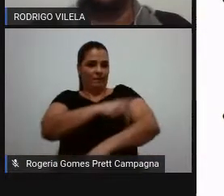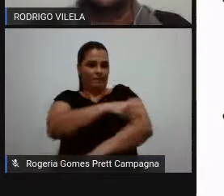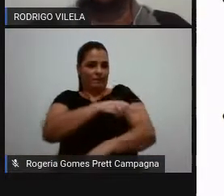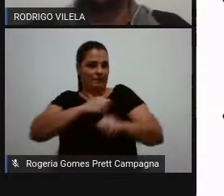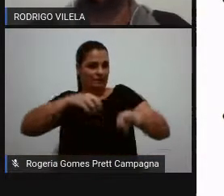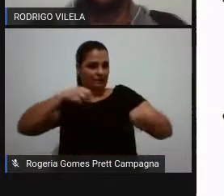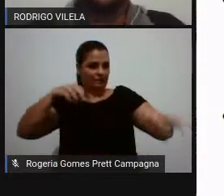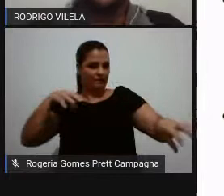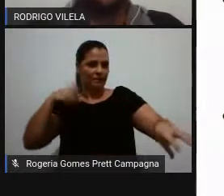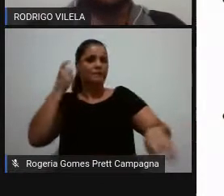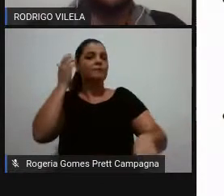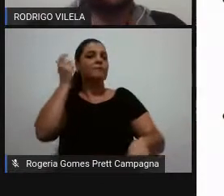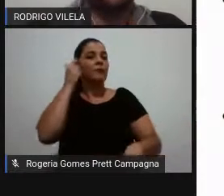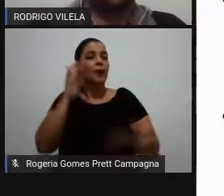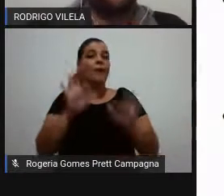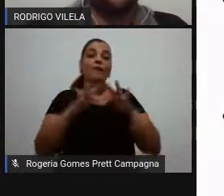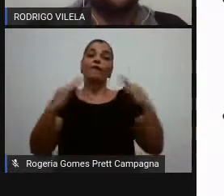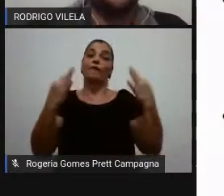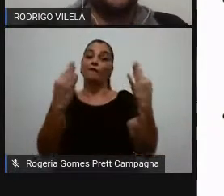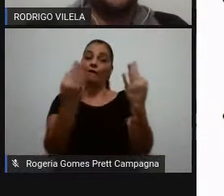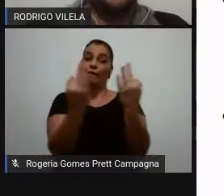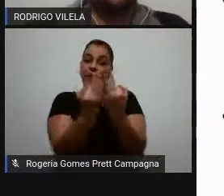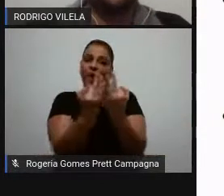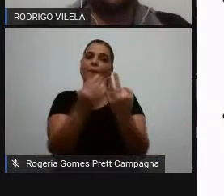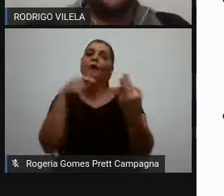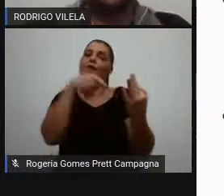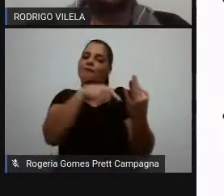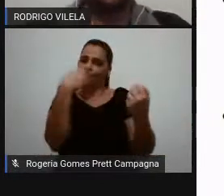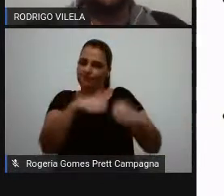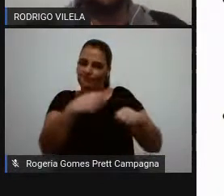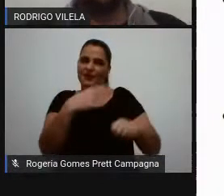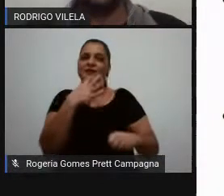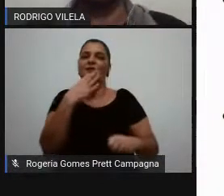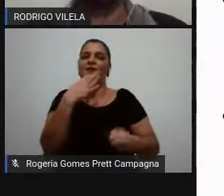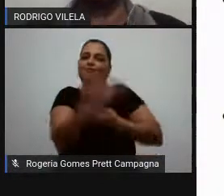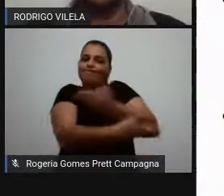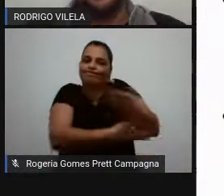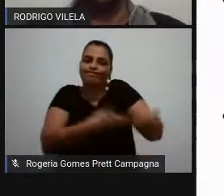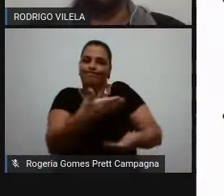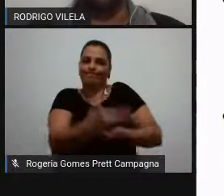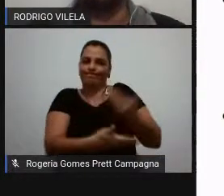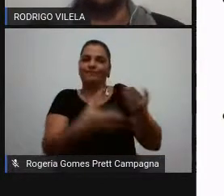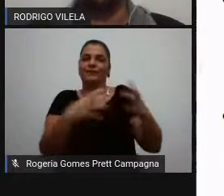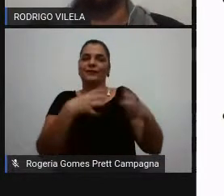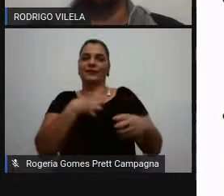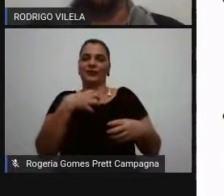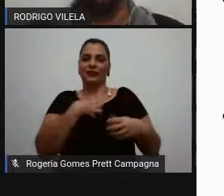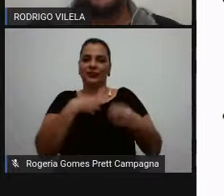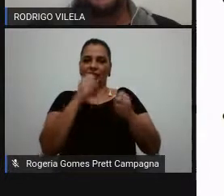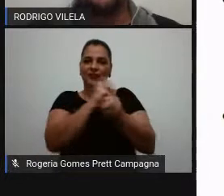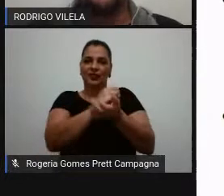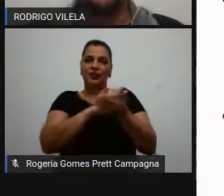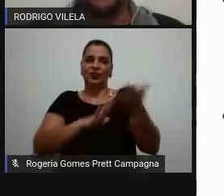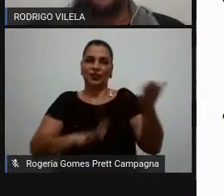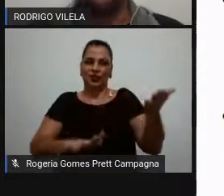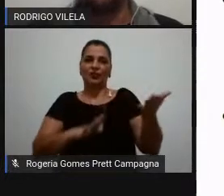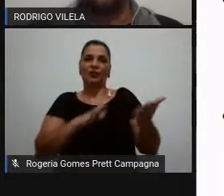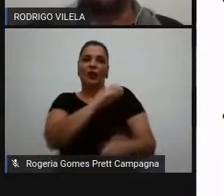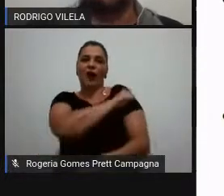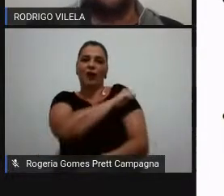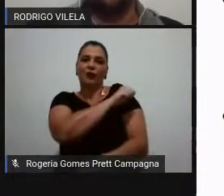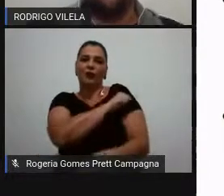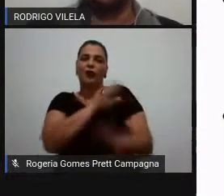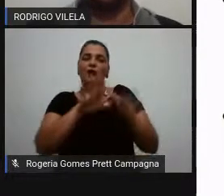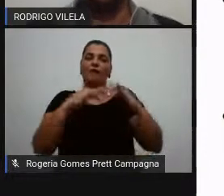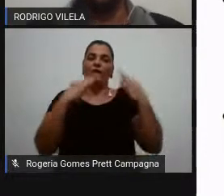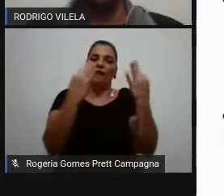contexto familiar precisava ser envolvido, para que tivesse sentido essa atividade para o estudante e para a família. Alguns